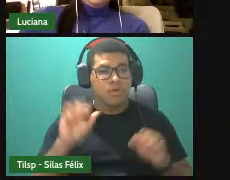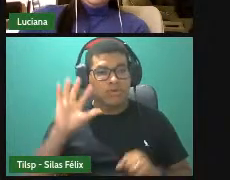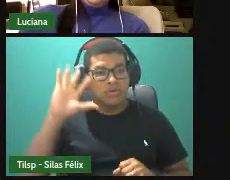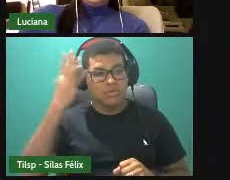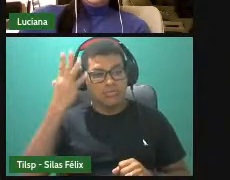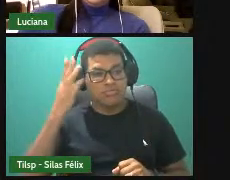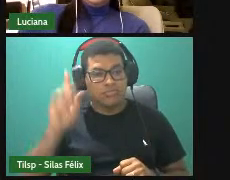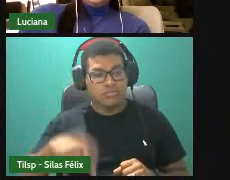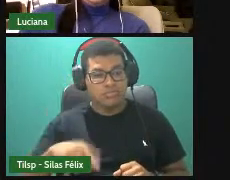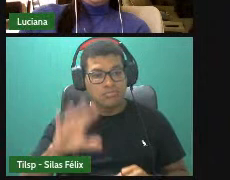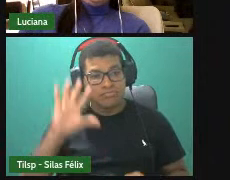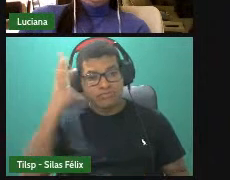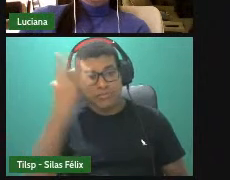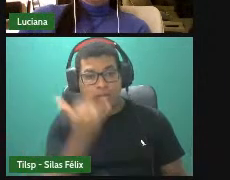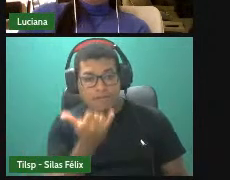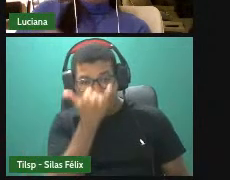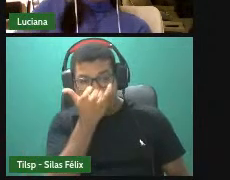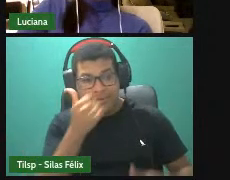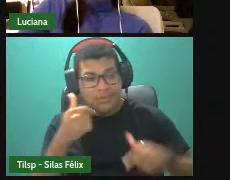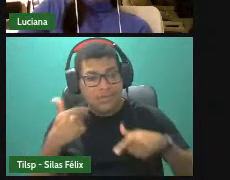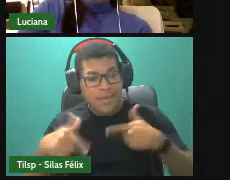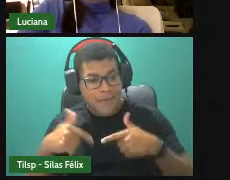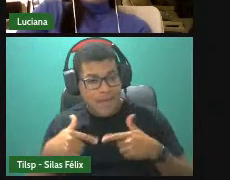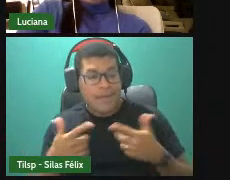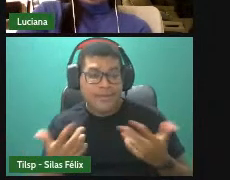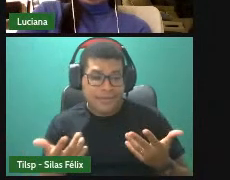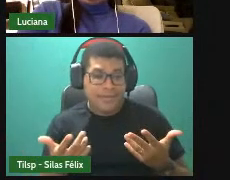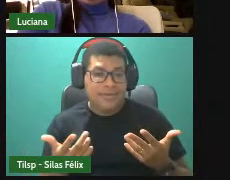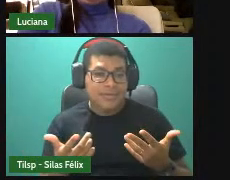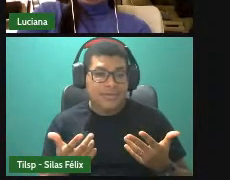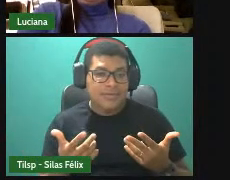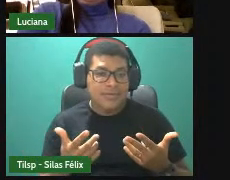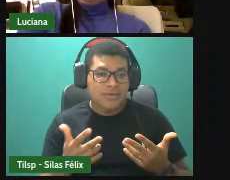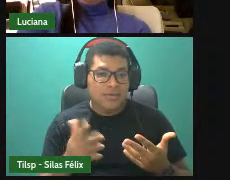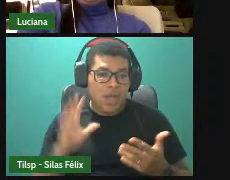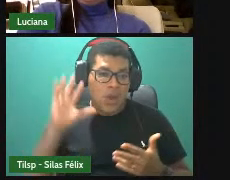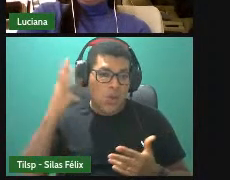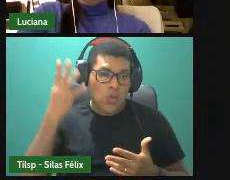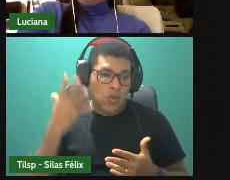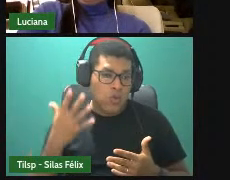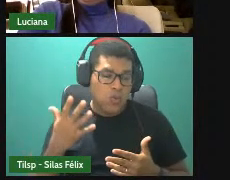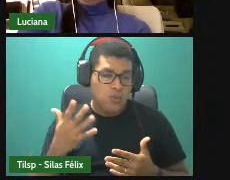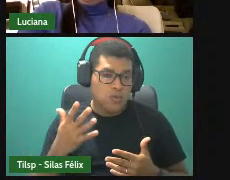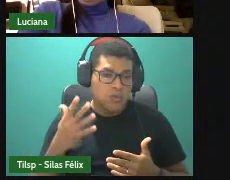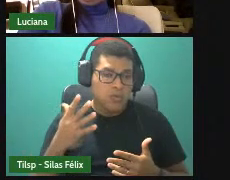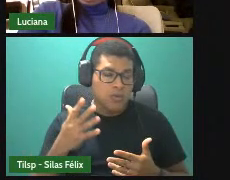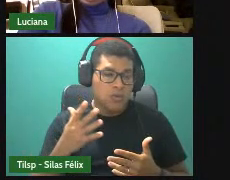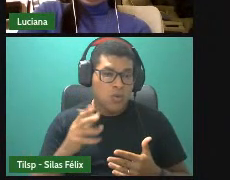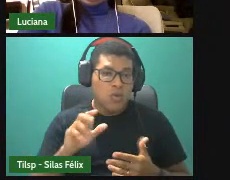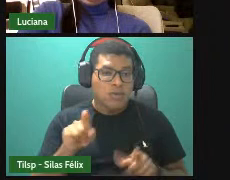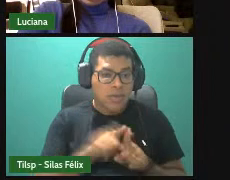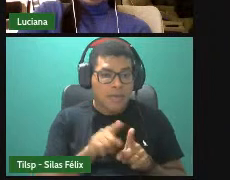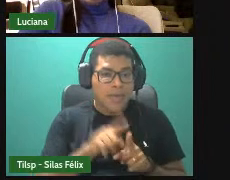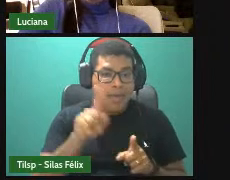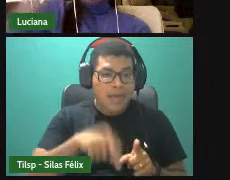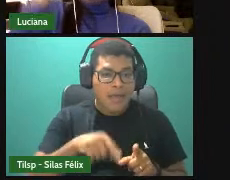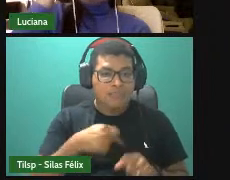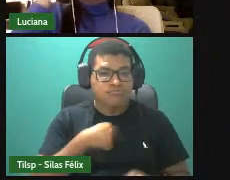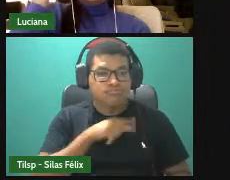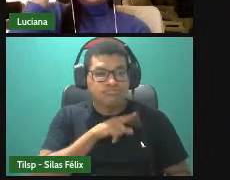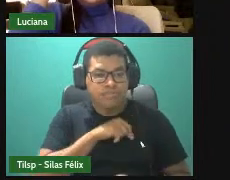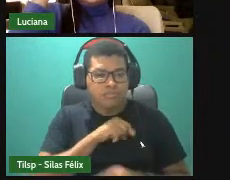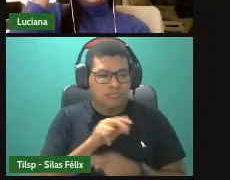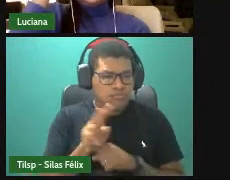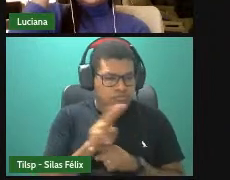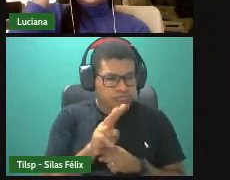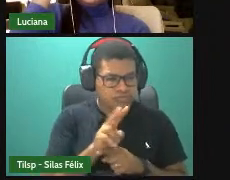são campos de atuação, tá? E uma outra é a parte de auditoria, né, como dito aí anteriormente pelo